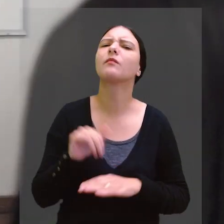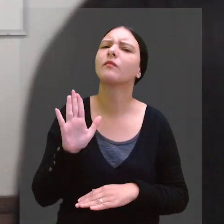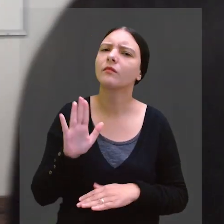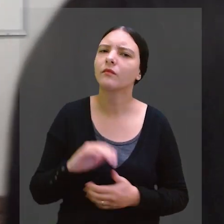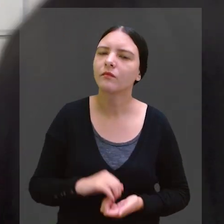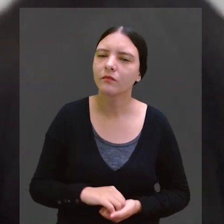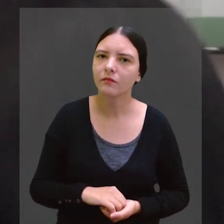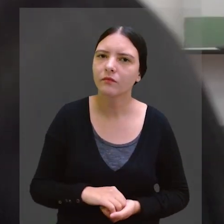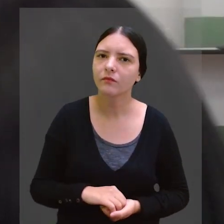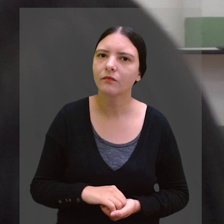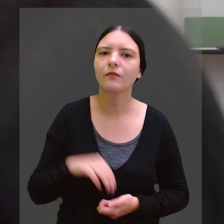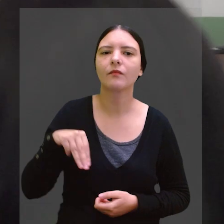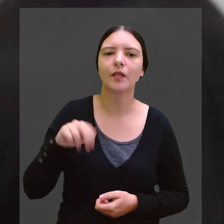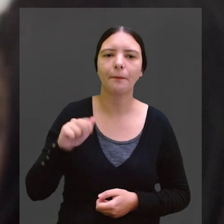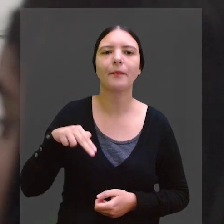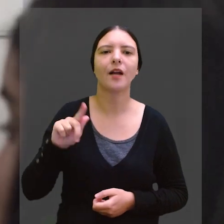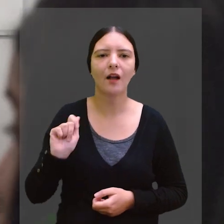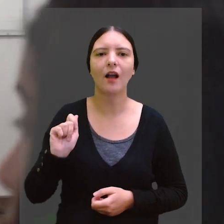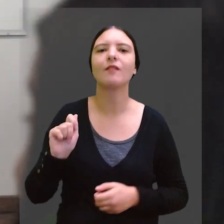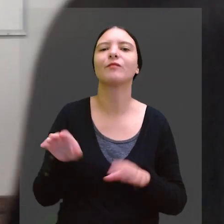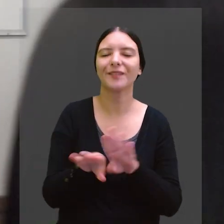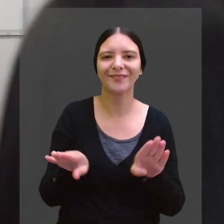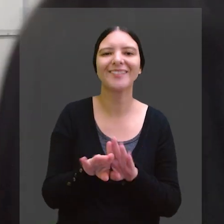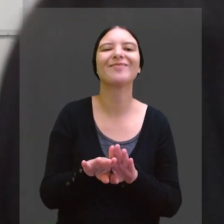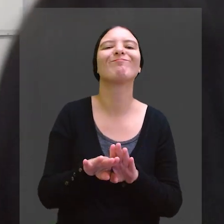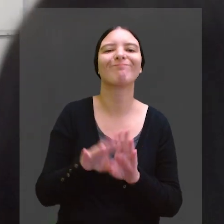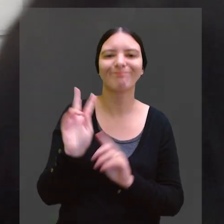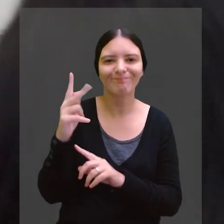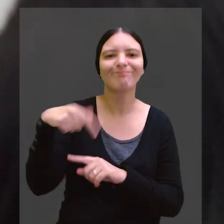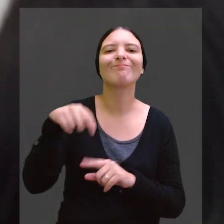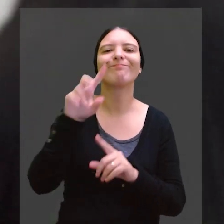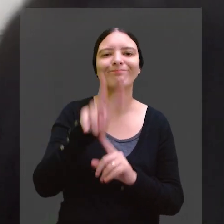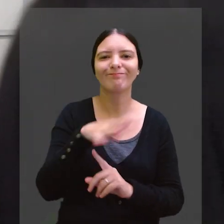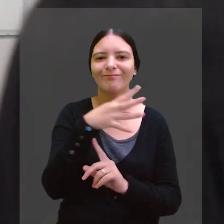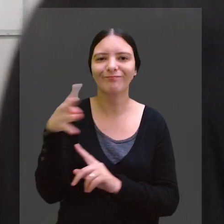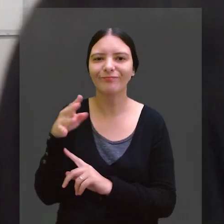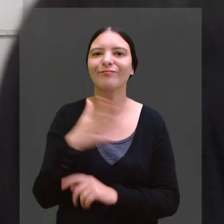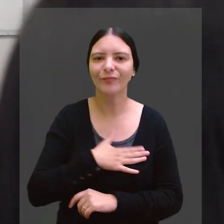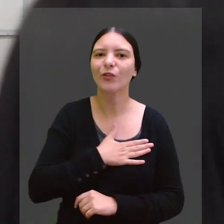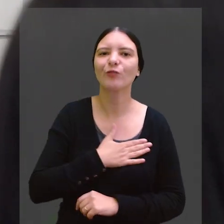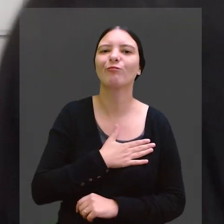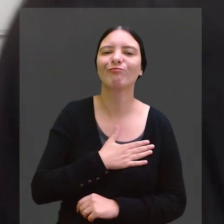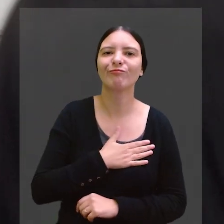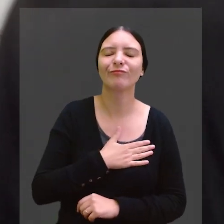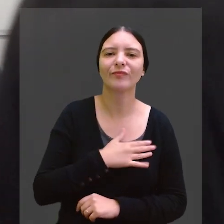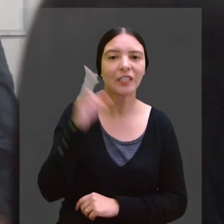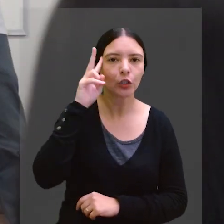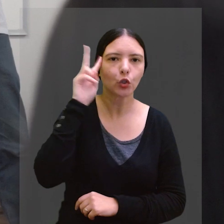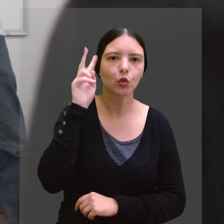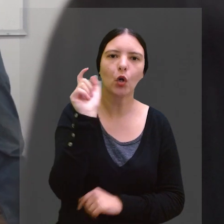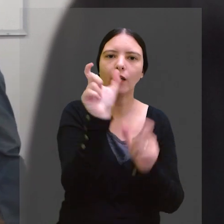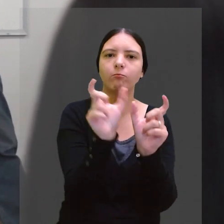Mais? Mangá. Também gosto muito de quadrinho. Vocês gostam de quadrinho? História em